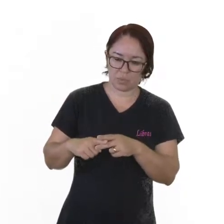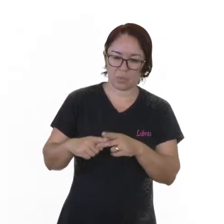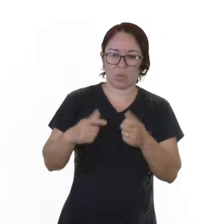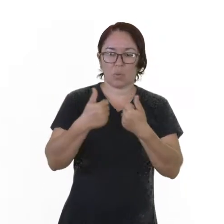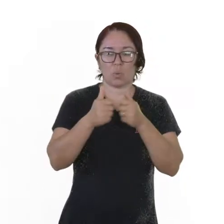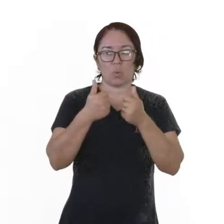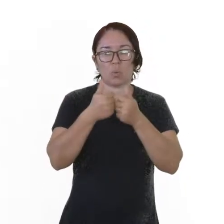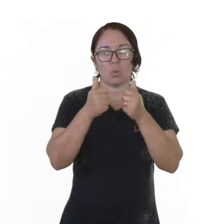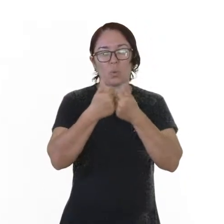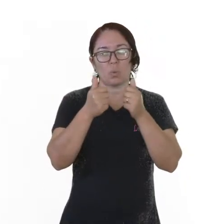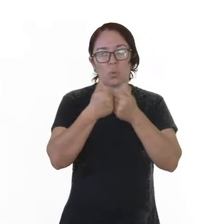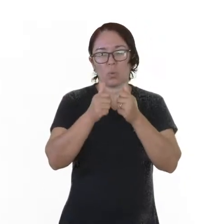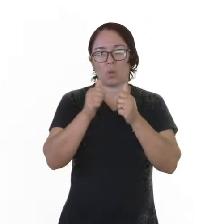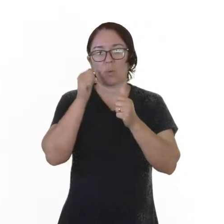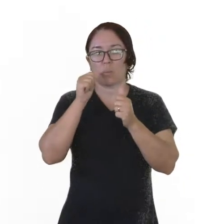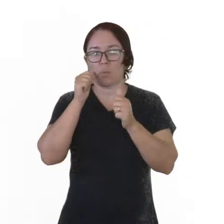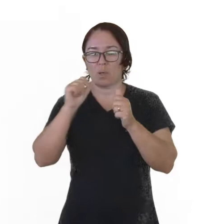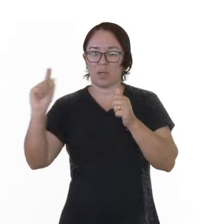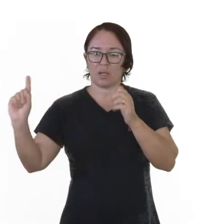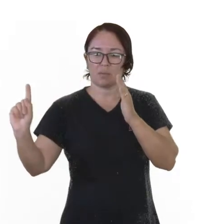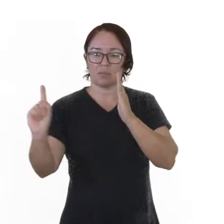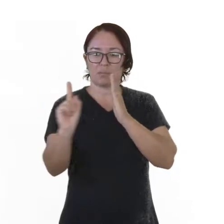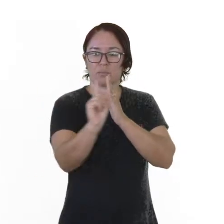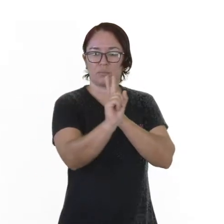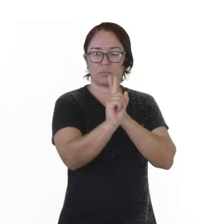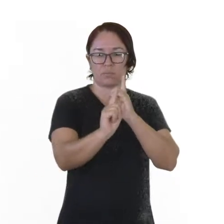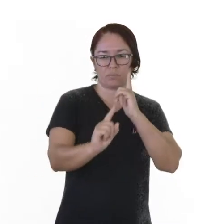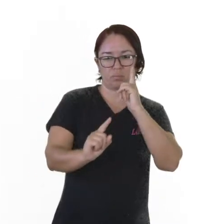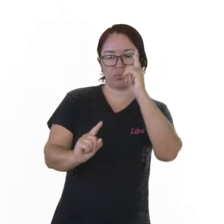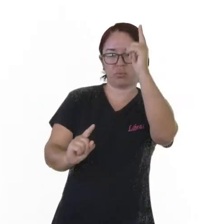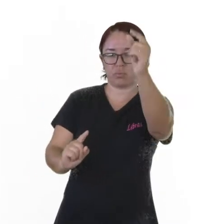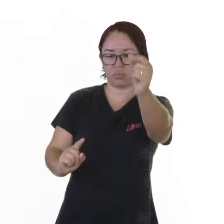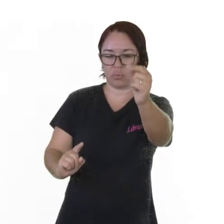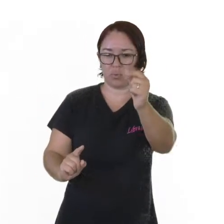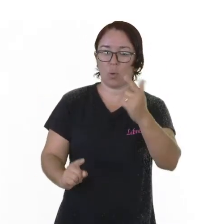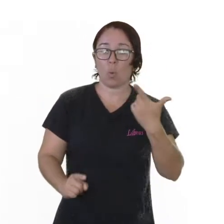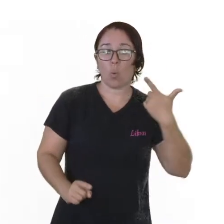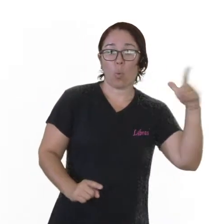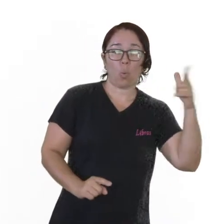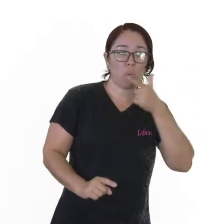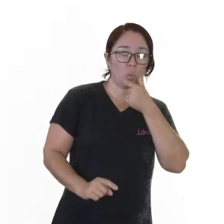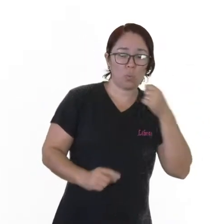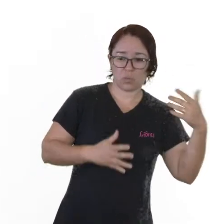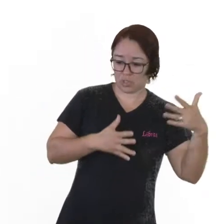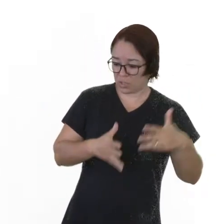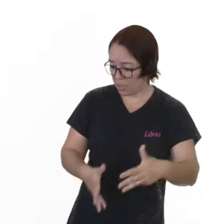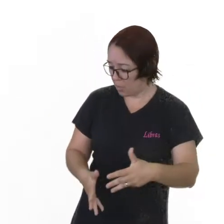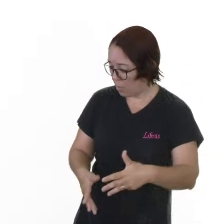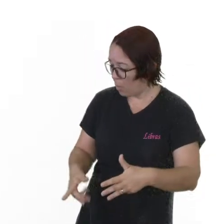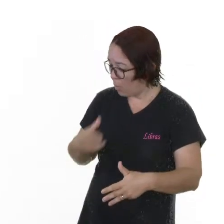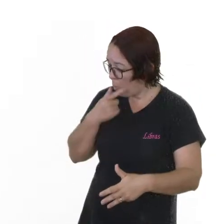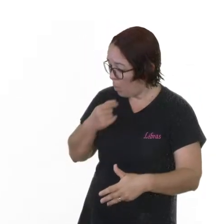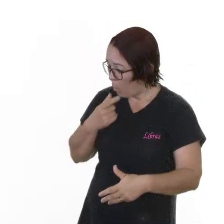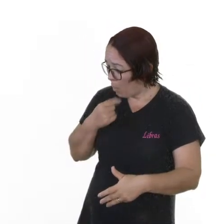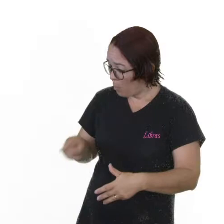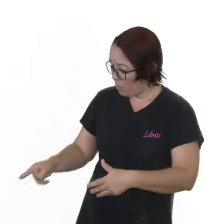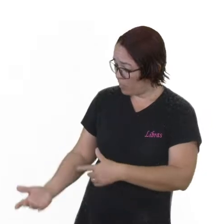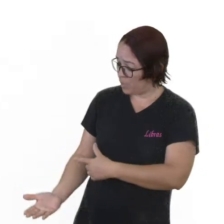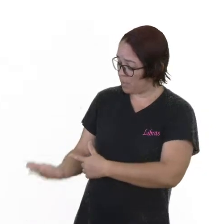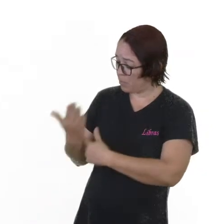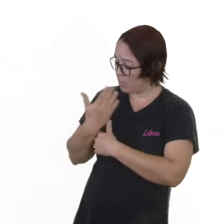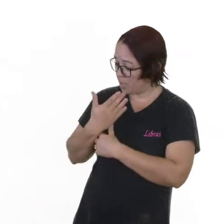dono do carro. "Puxa, você trocou o pneu do carro para mim? Muito obrigado.